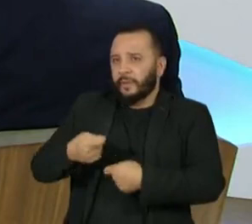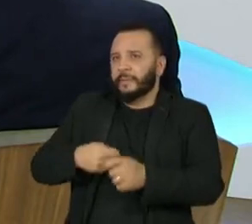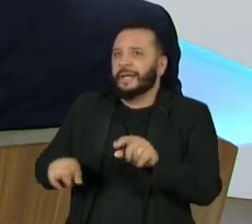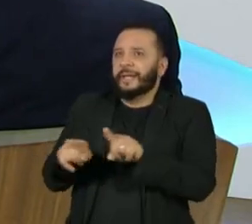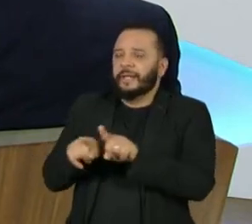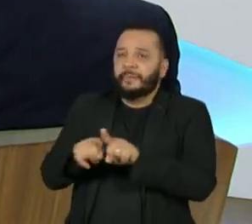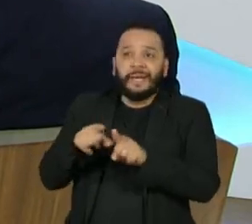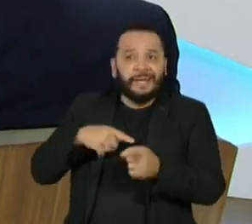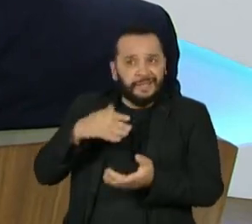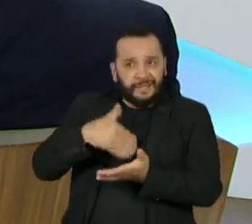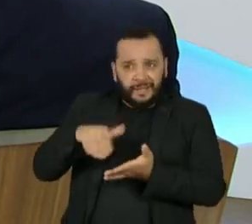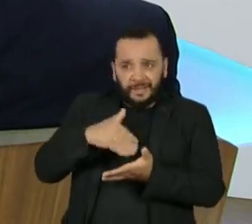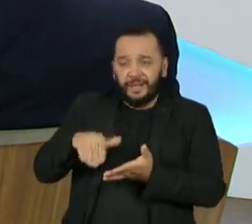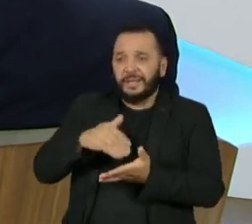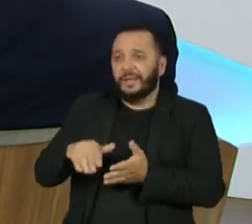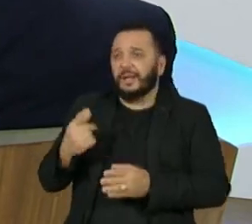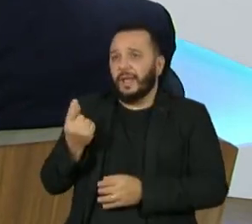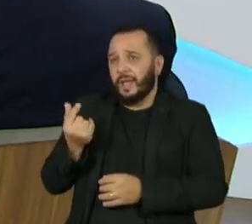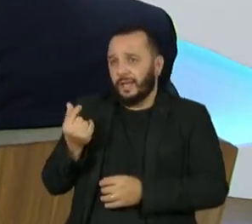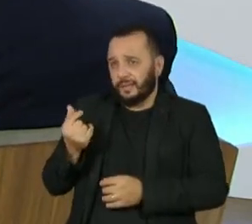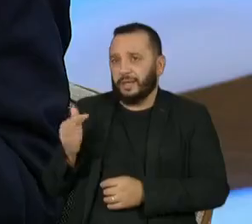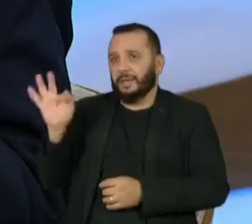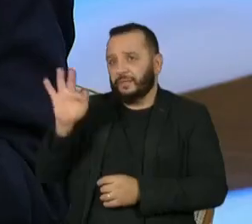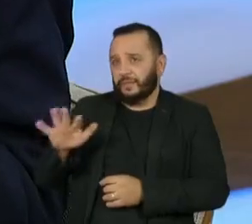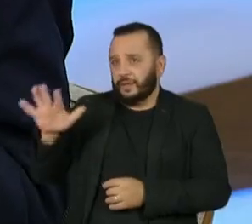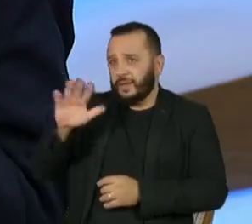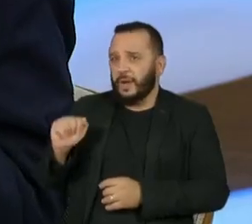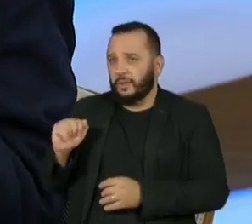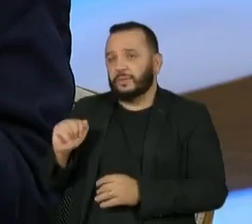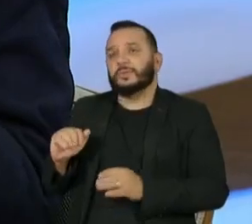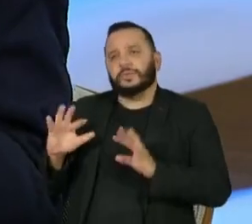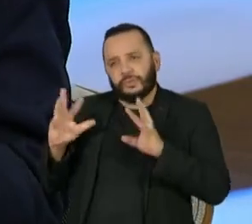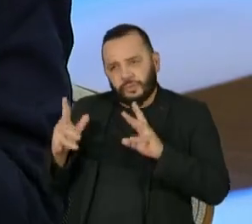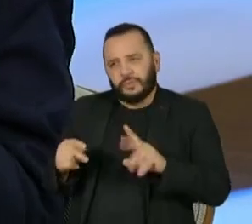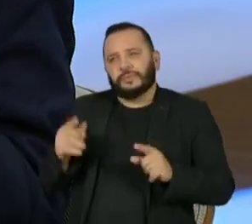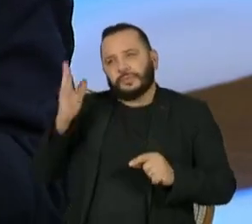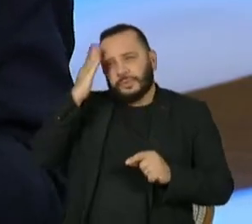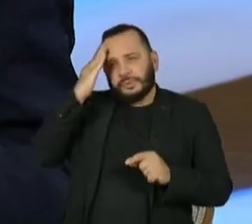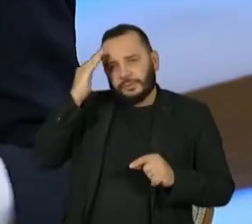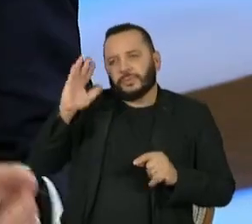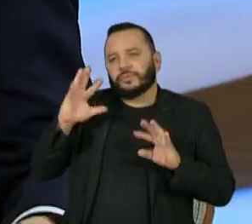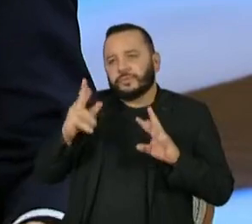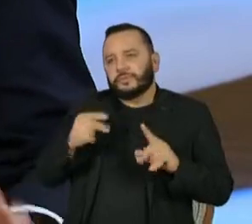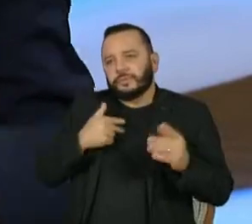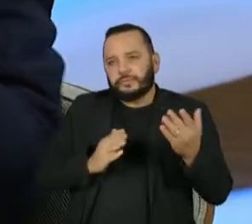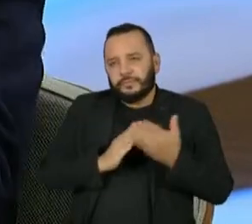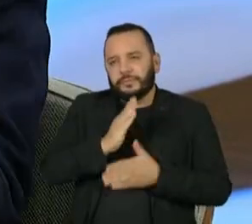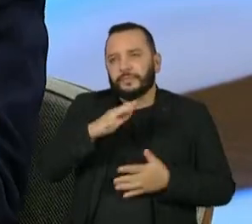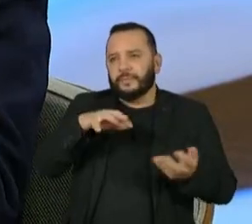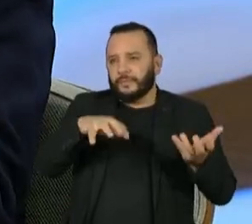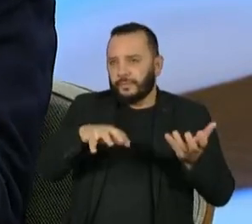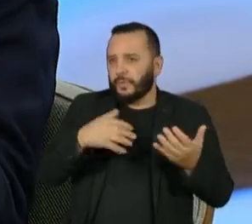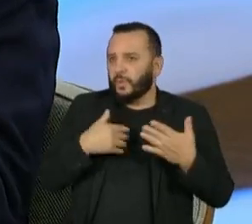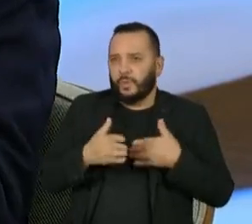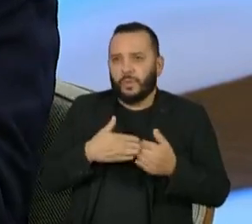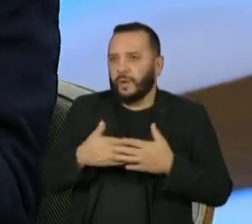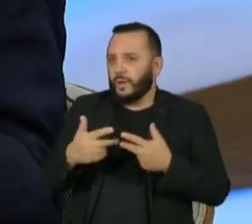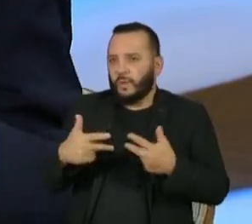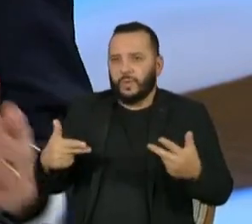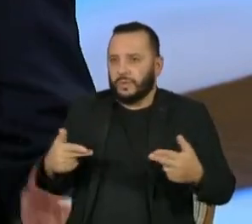lei da secretaria da Receita Federal evidentemente que tudo passa pelo congresso Sansão do presidente da Apple qualquer coisa